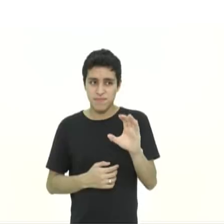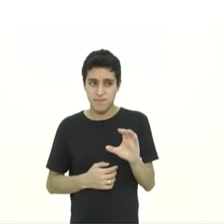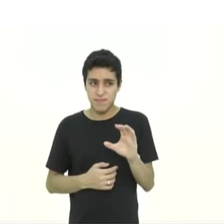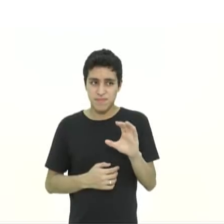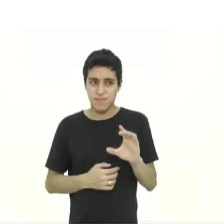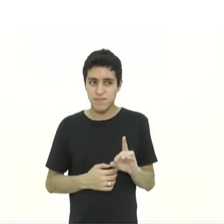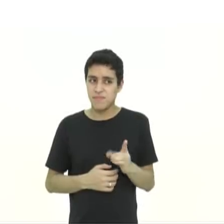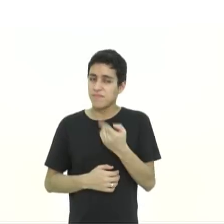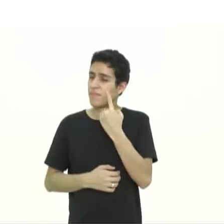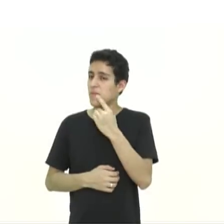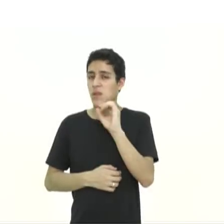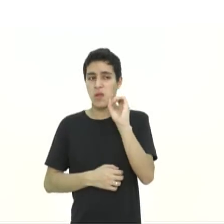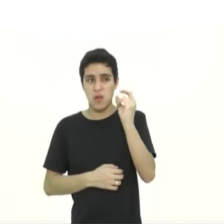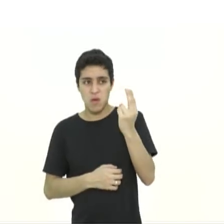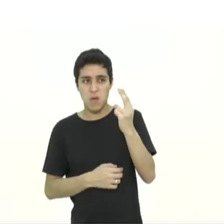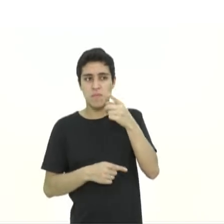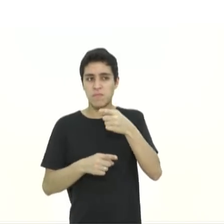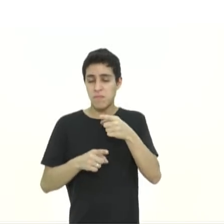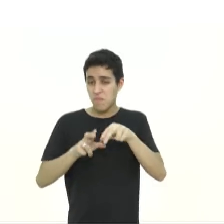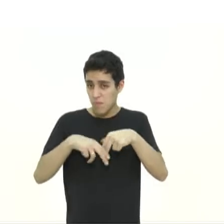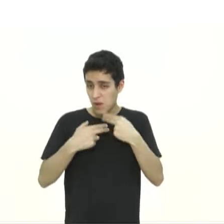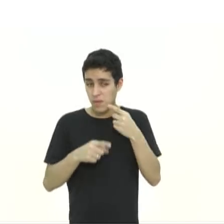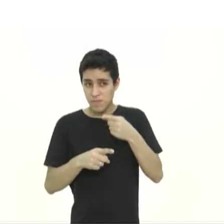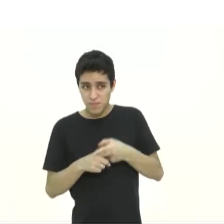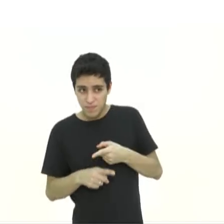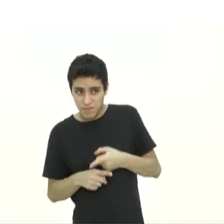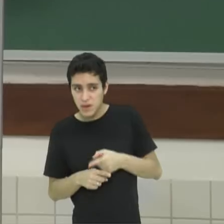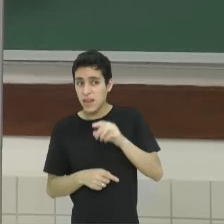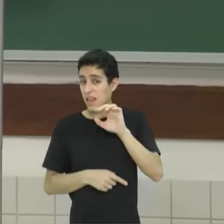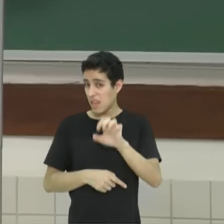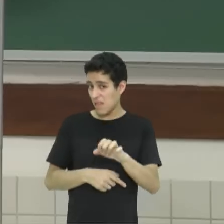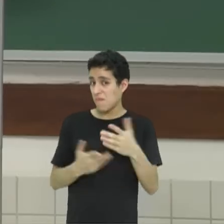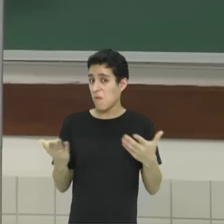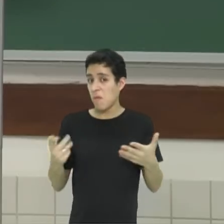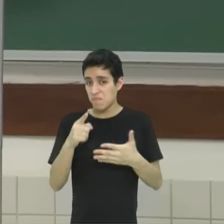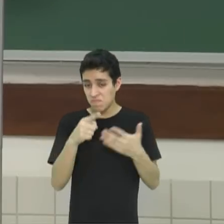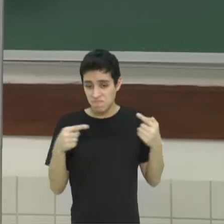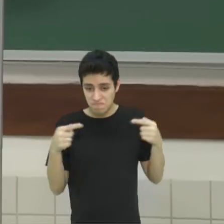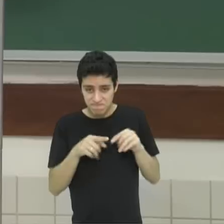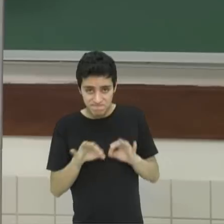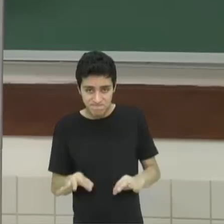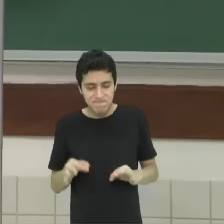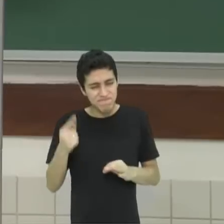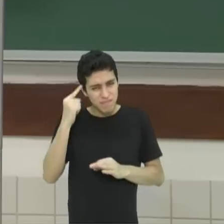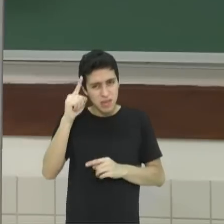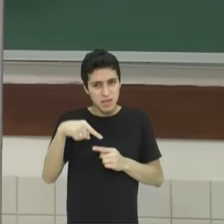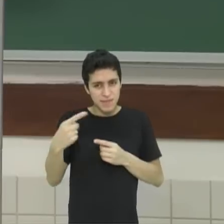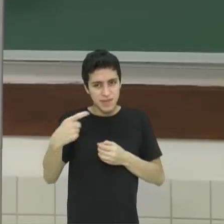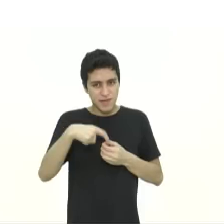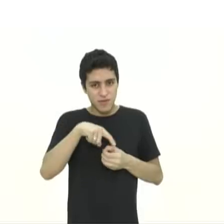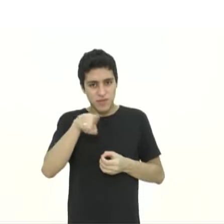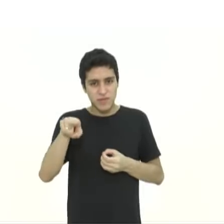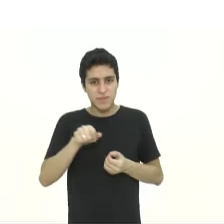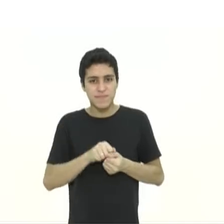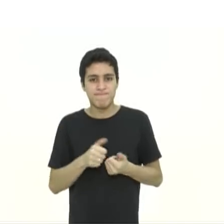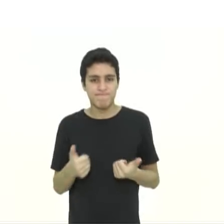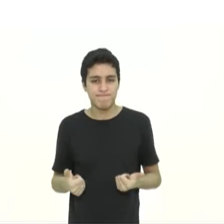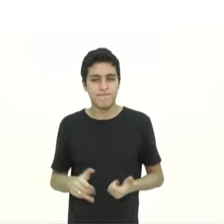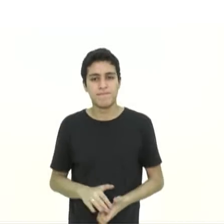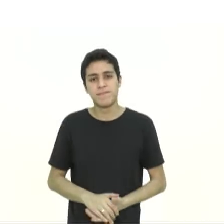C, porque e letra D, e. Pensem um pouquinho e eu já volto com vocês.